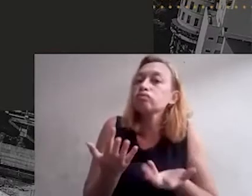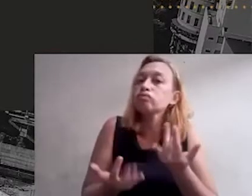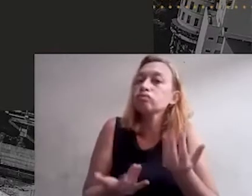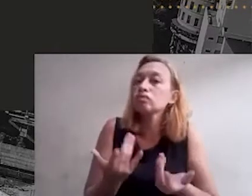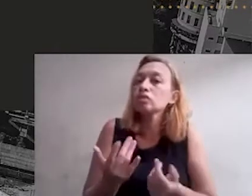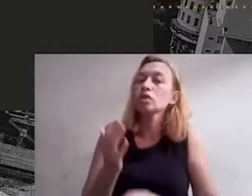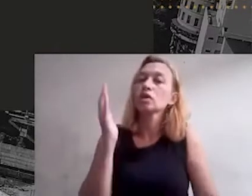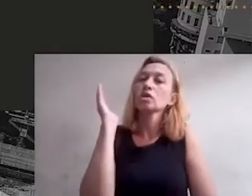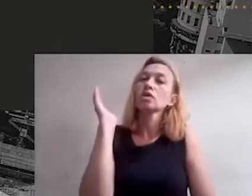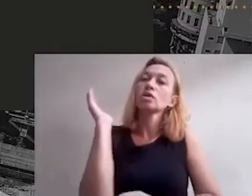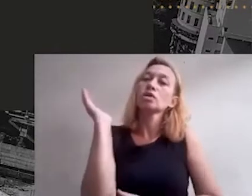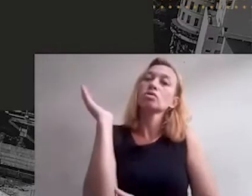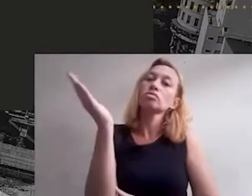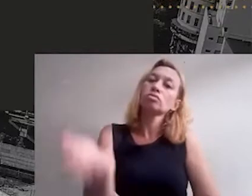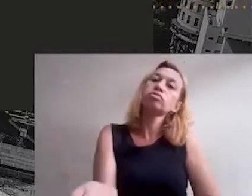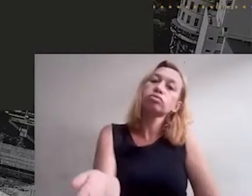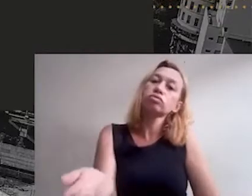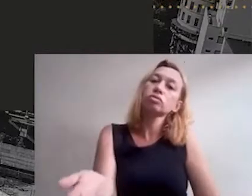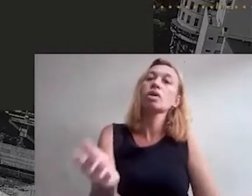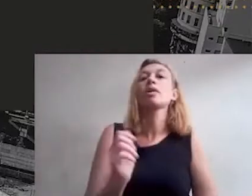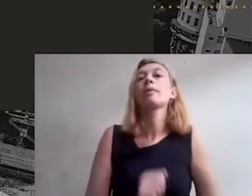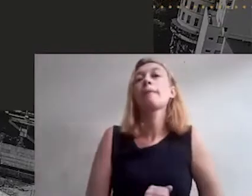está batendo